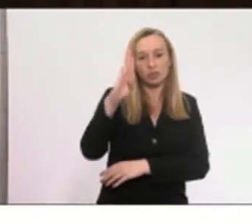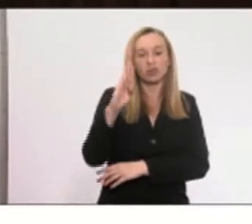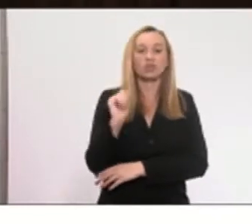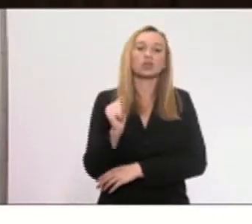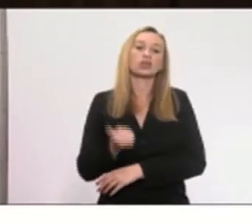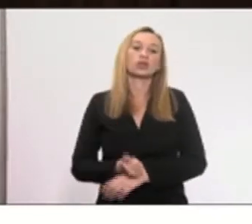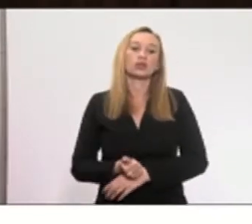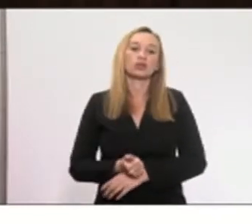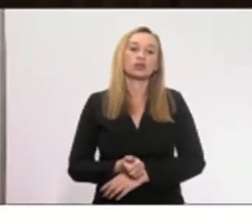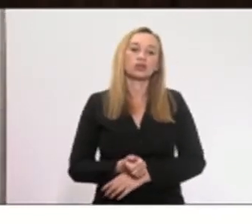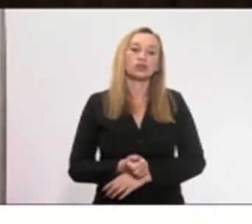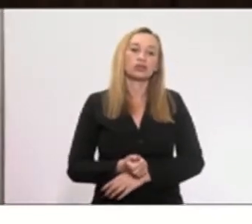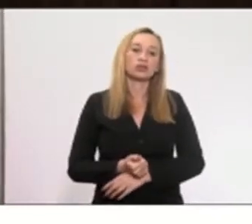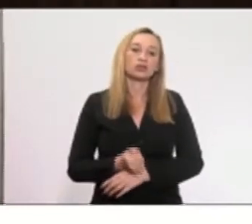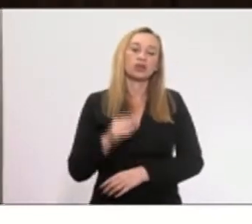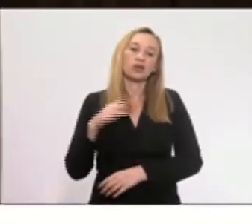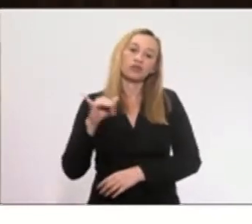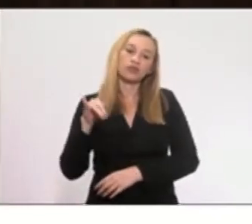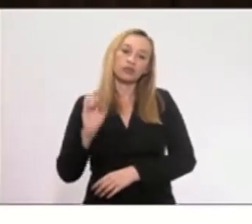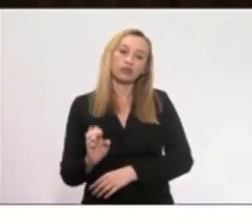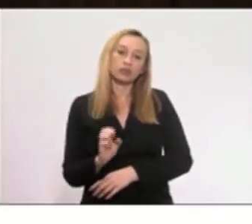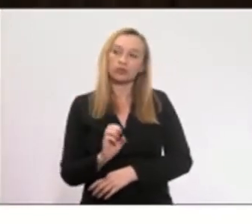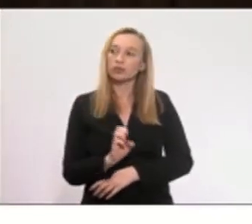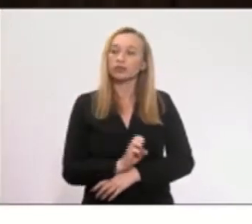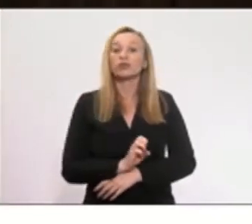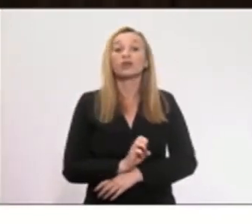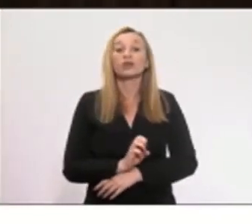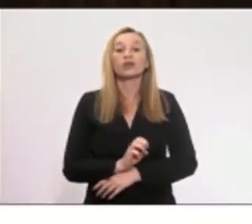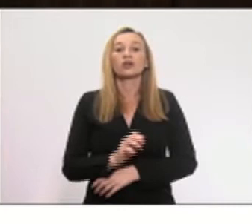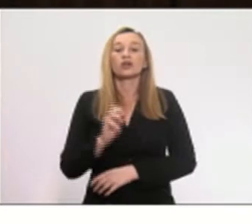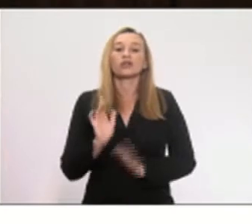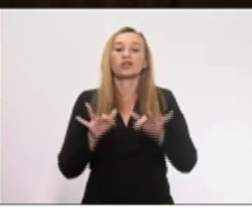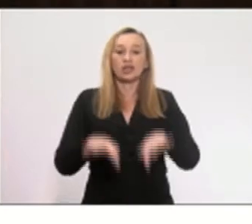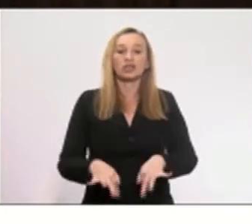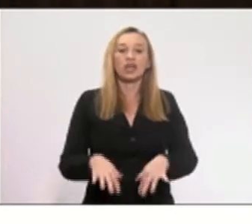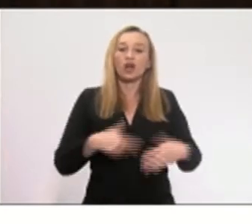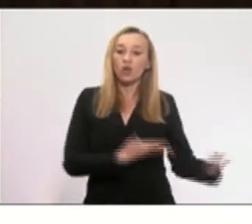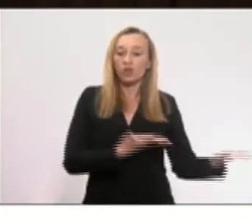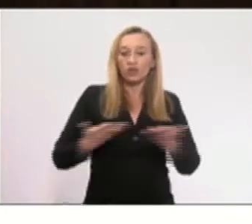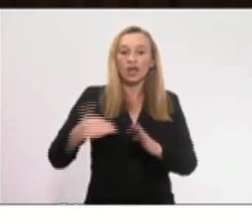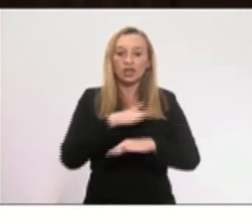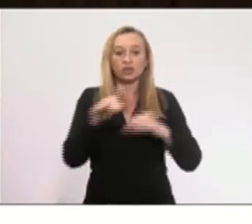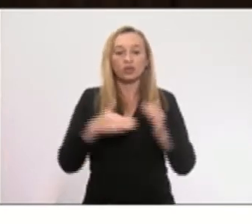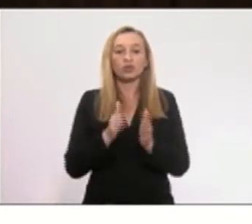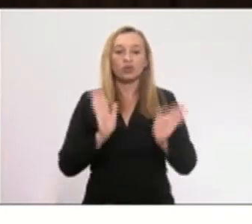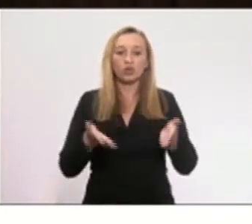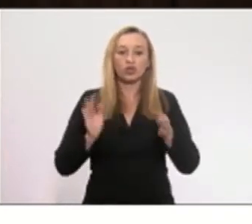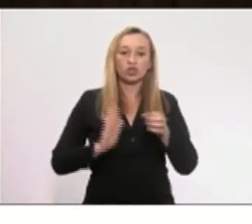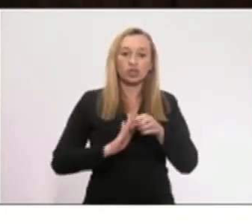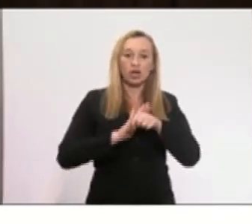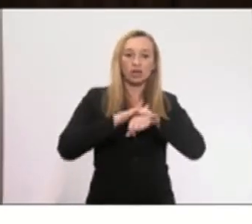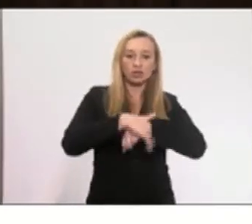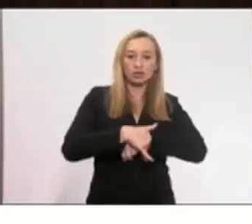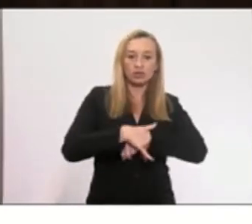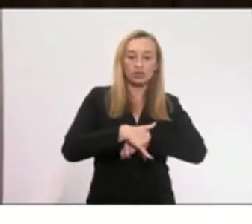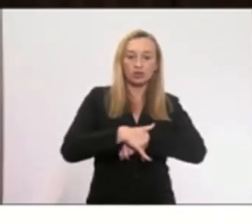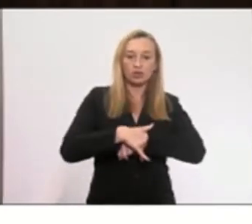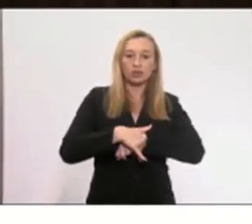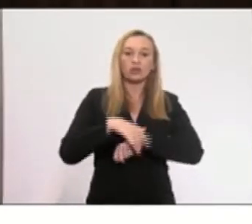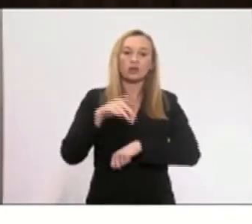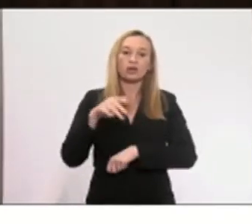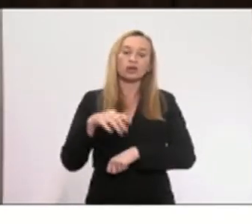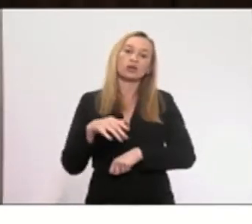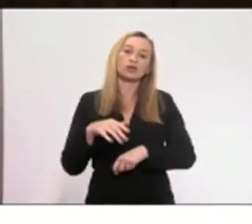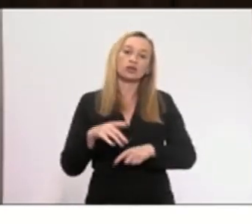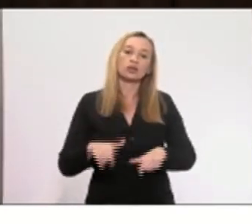e do aquífero Guarani. Para finalizar minha fala, convidar todos hoje à noite para o ato na Associação